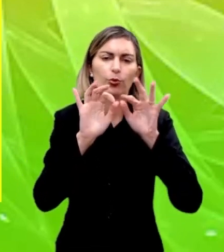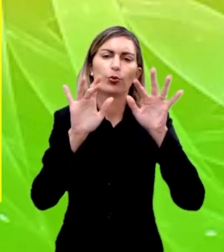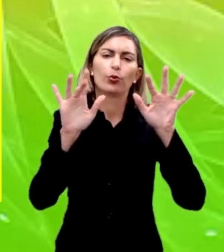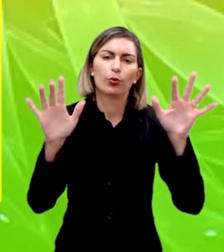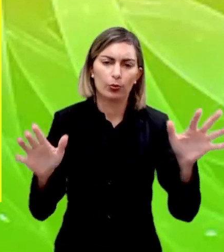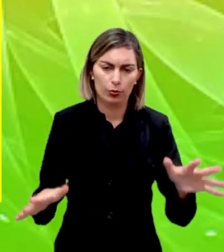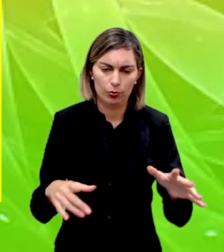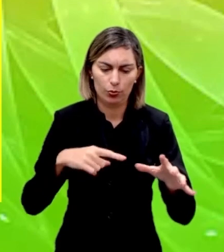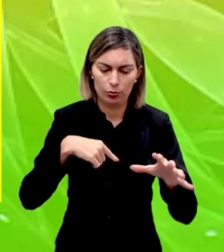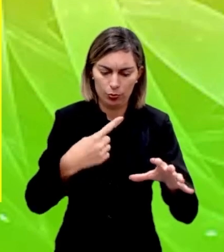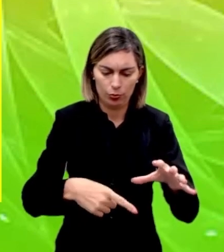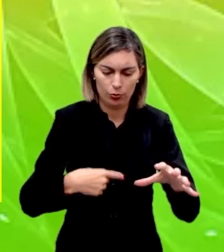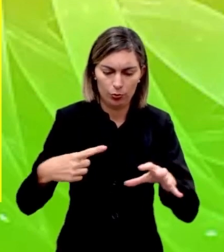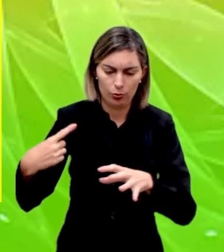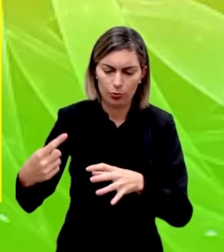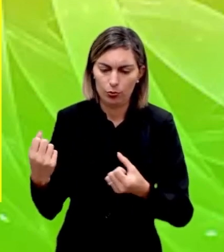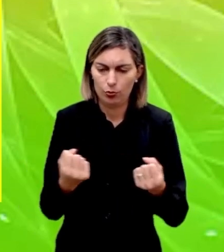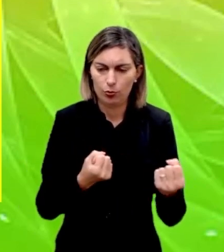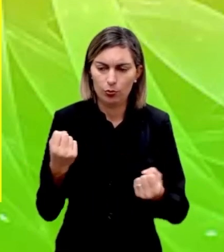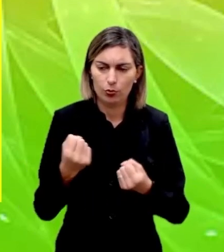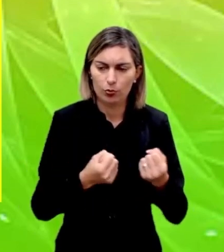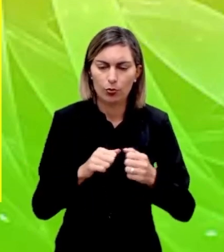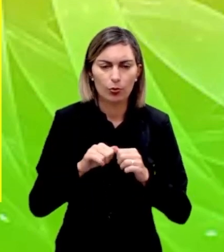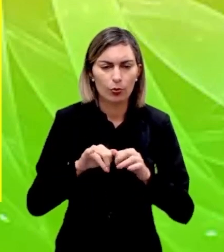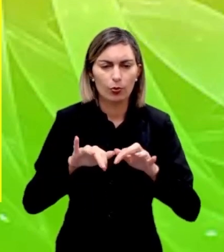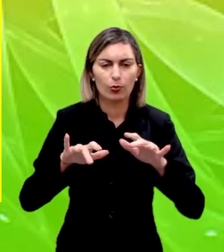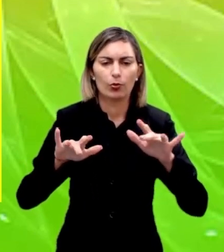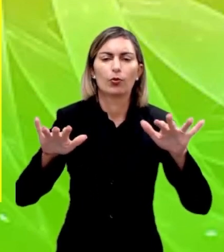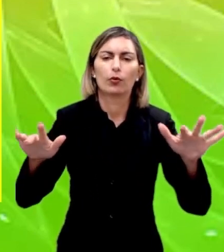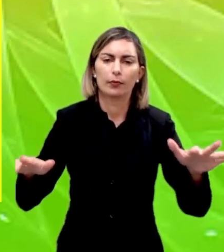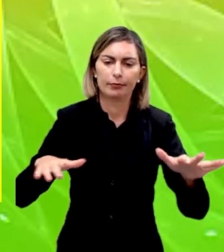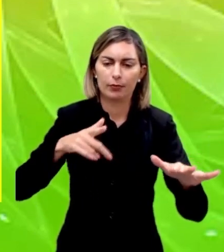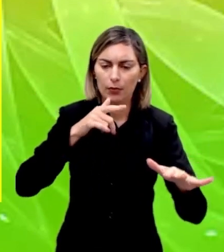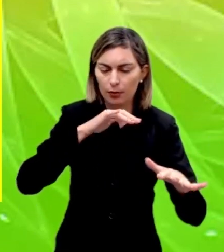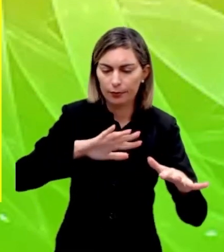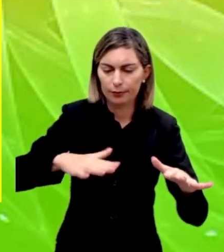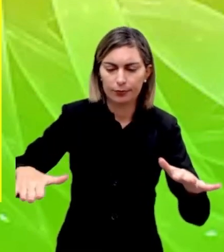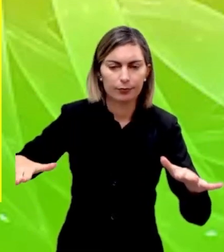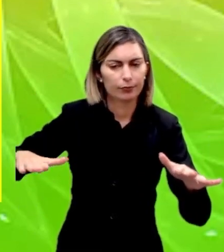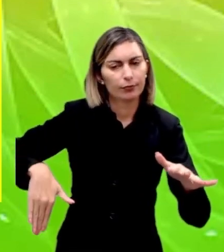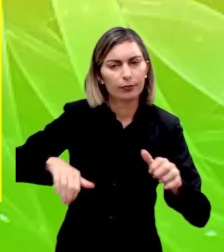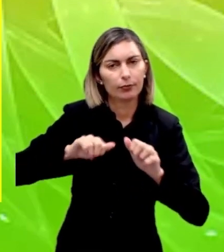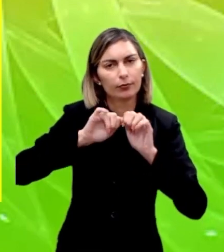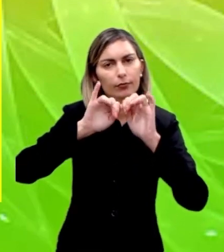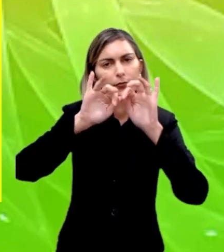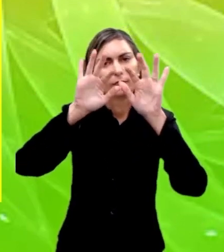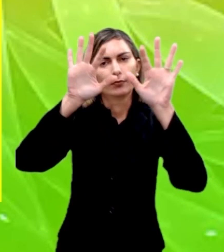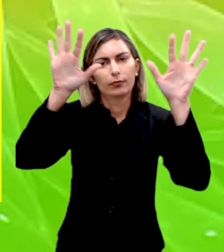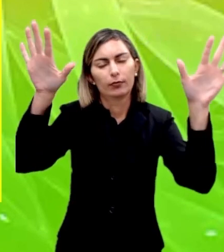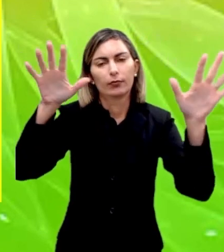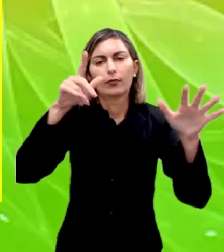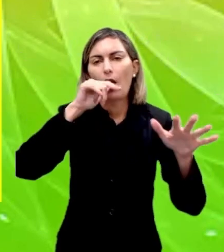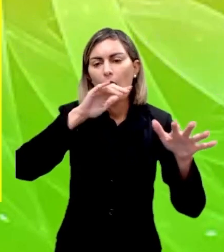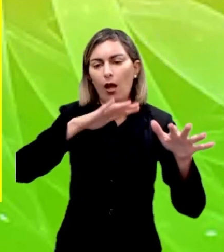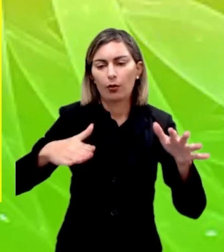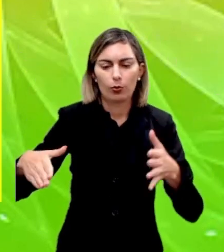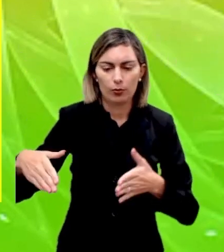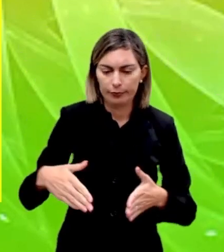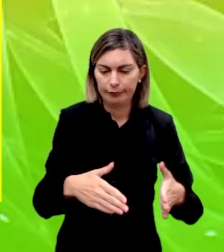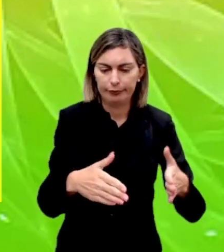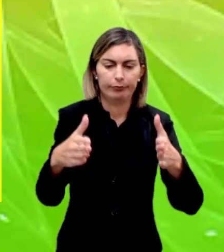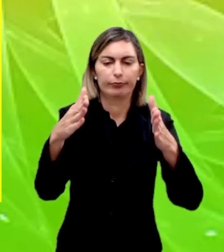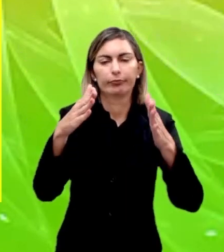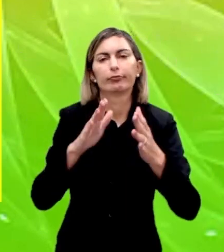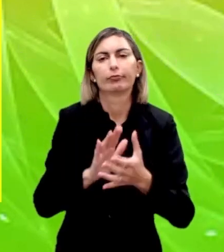dos pneus do carro são jogados anualmente nos mares, no ar e nas águas de rios e